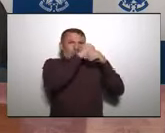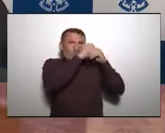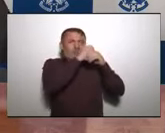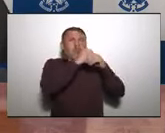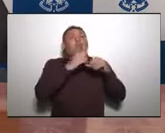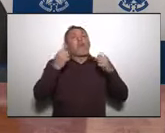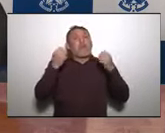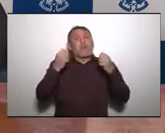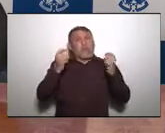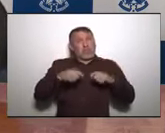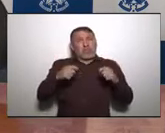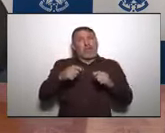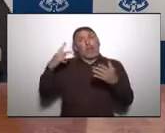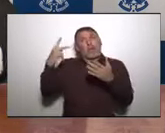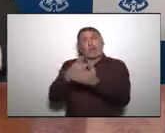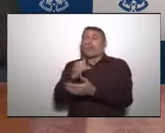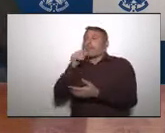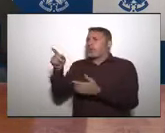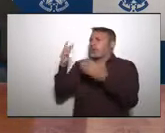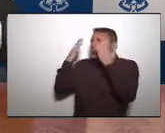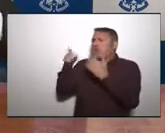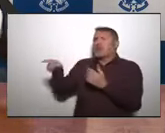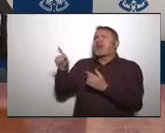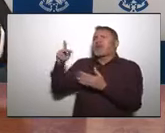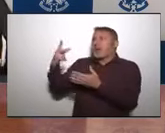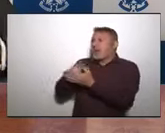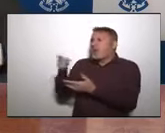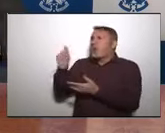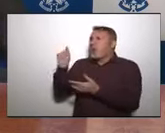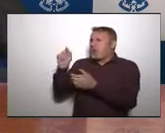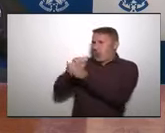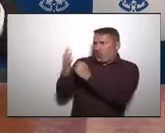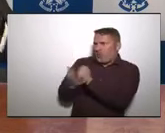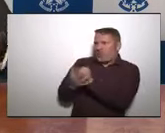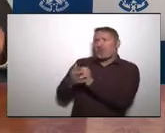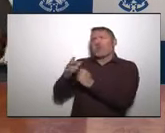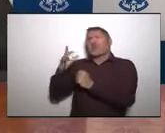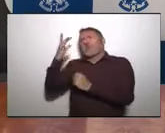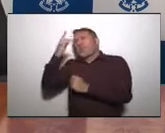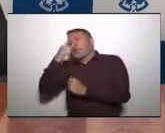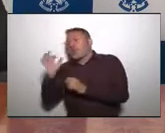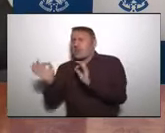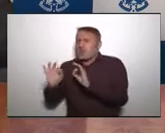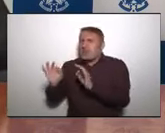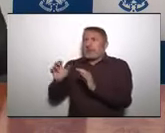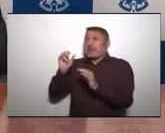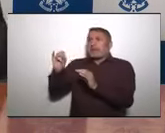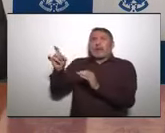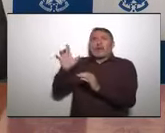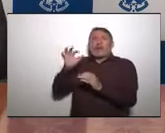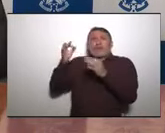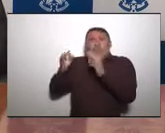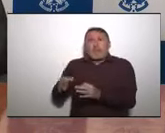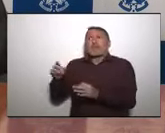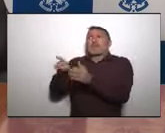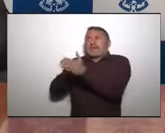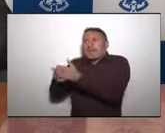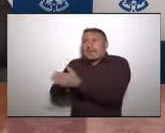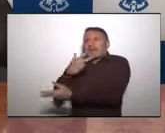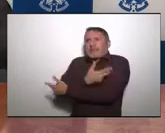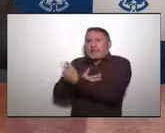se caracterize como Covid, pode ser que o caso suspeito caracterize como Covid, aí deu sintoma, faz a coleta. Mas nós hoje